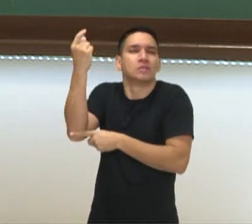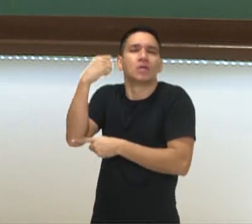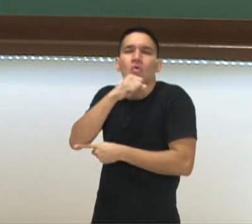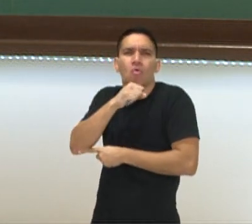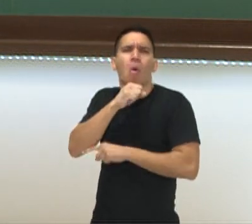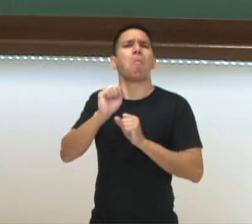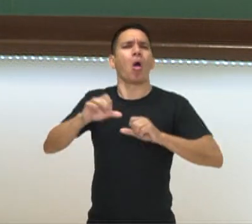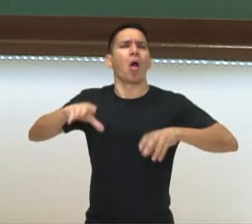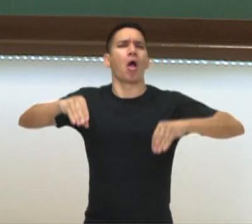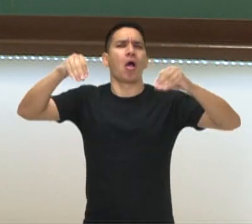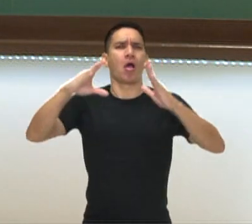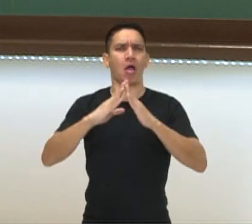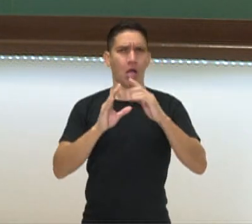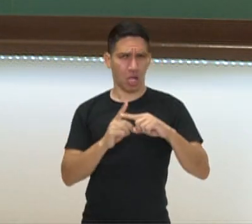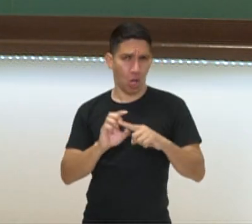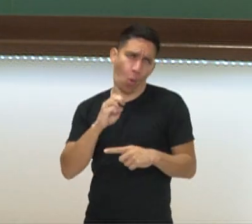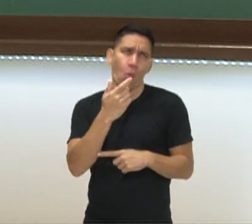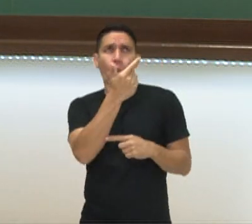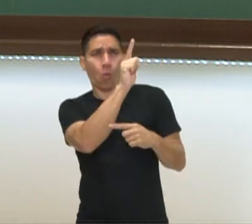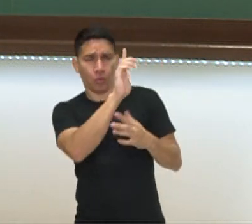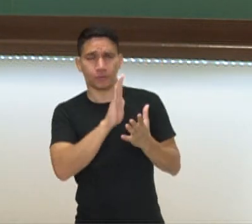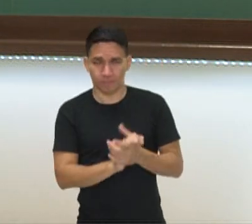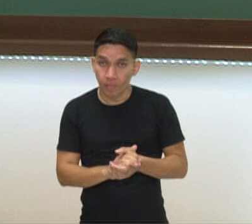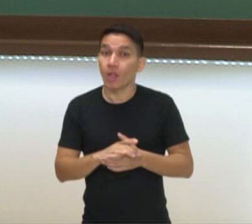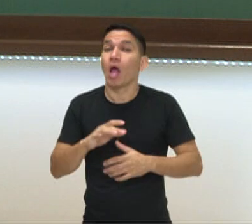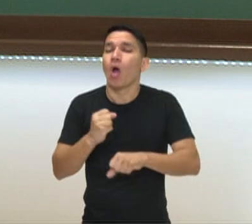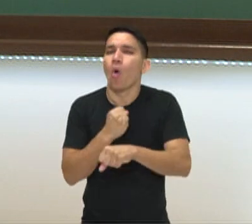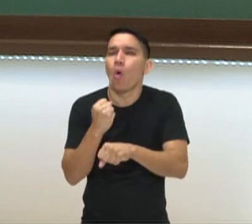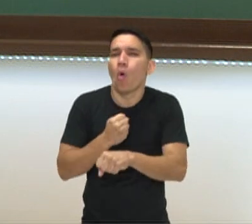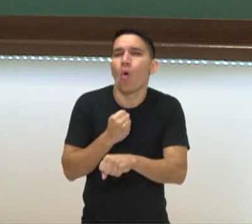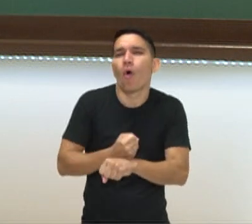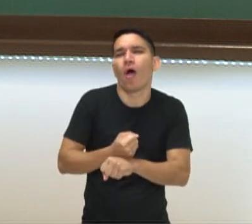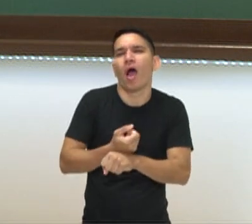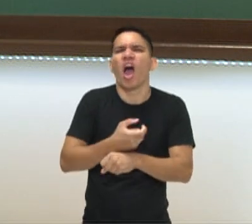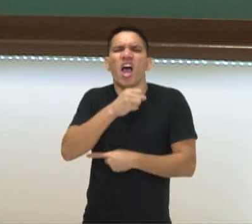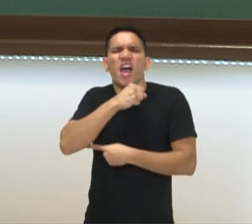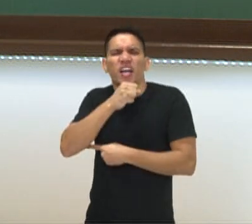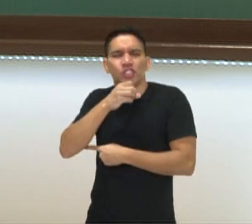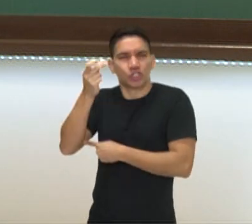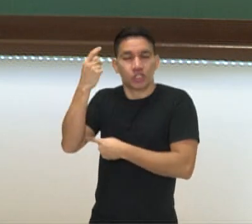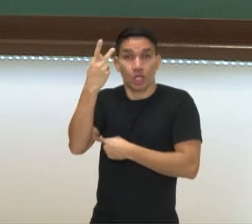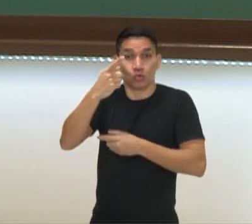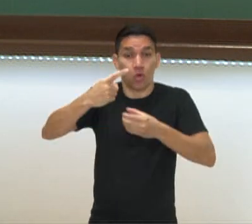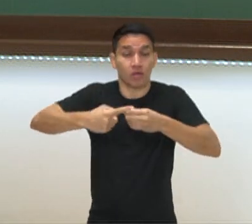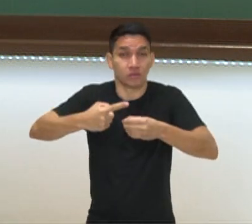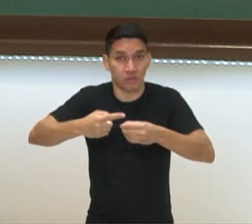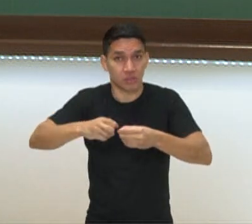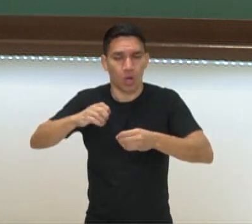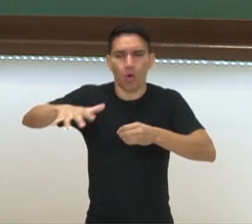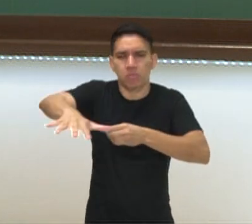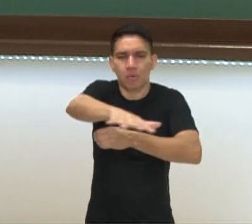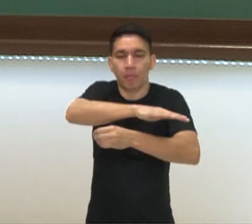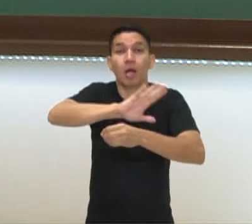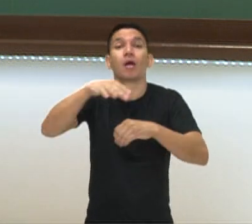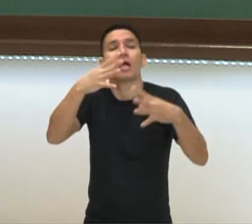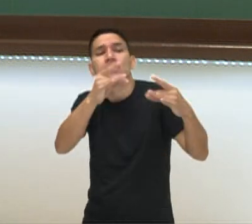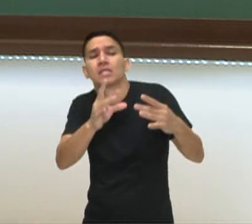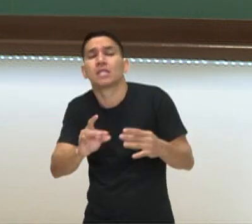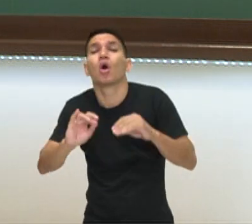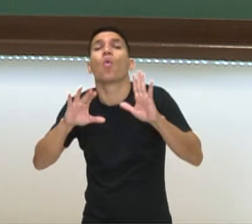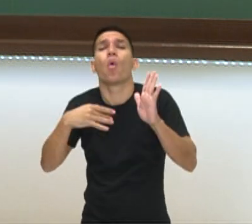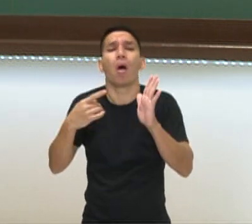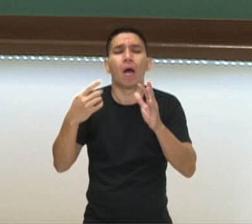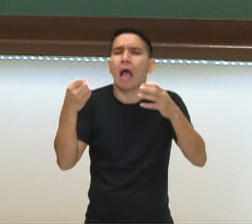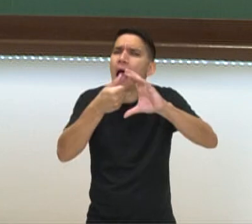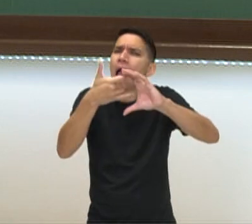pode ser igreja ou não, uma construção antiga da sua cidade e região e descreva qual é o movimento artístico ou quais